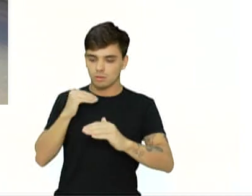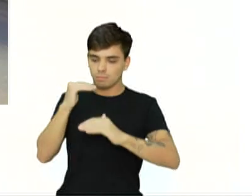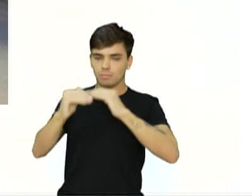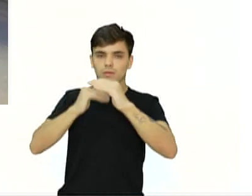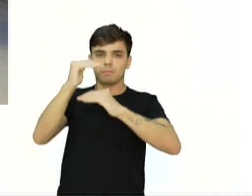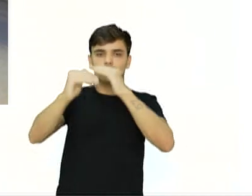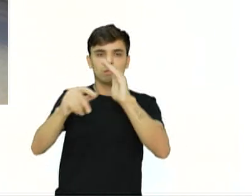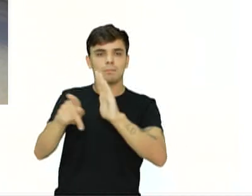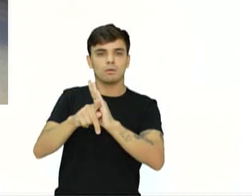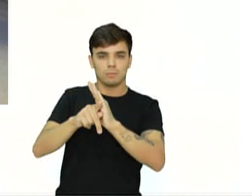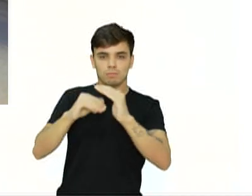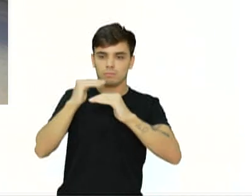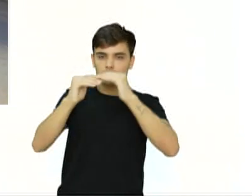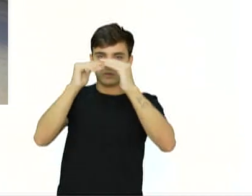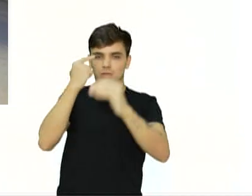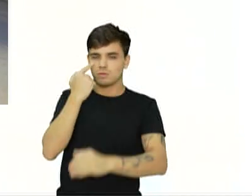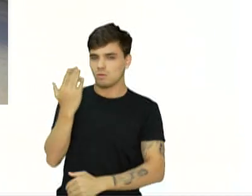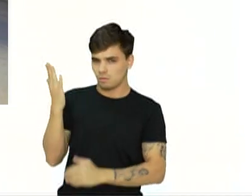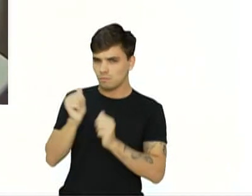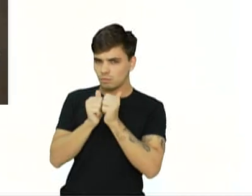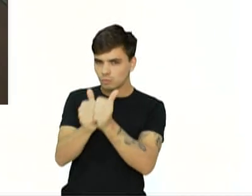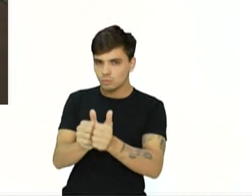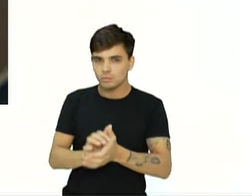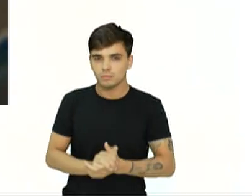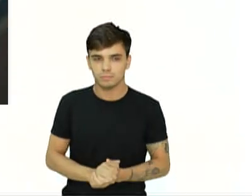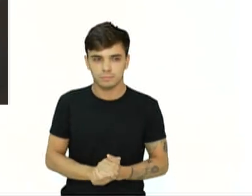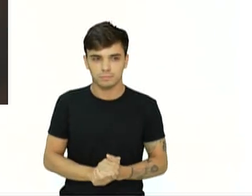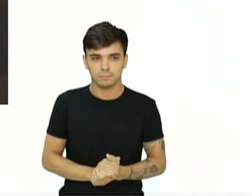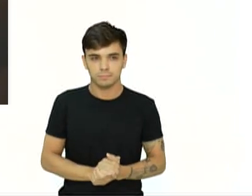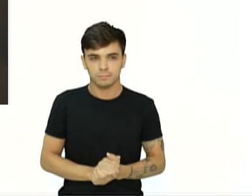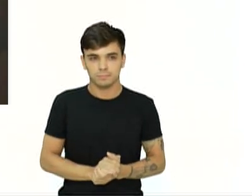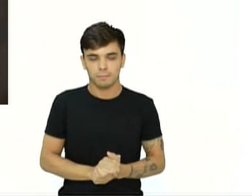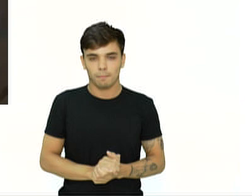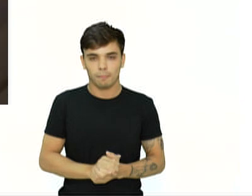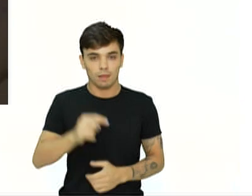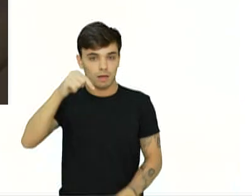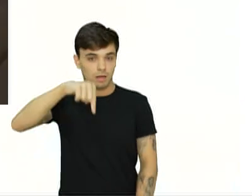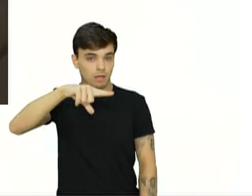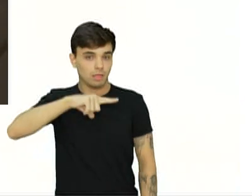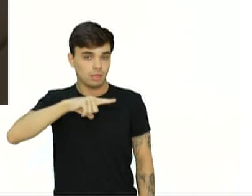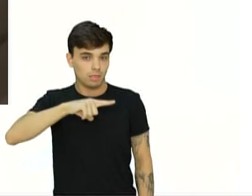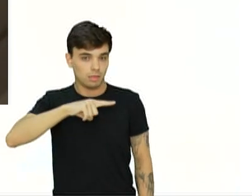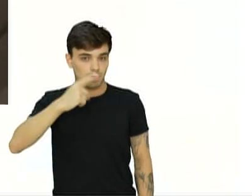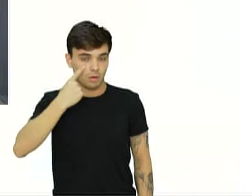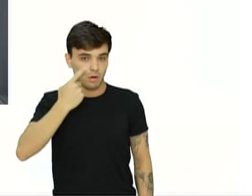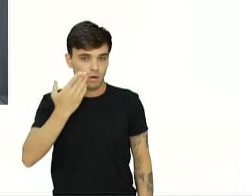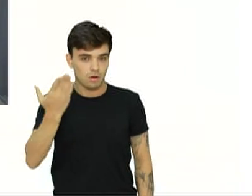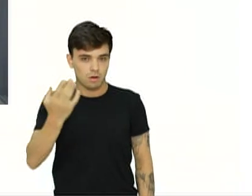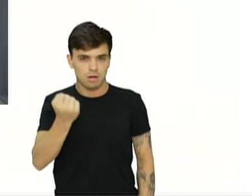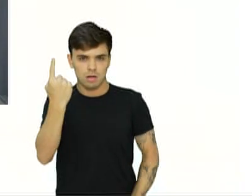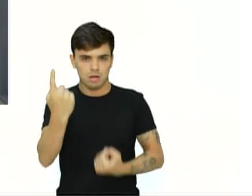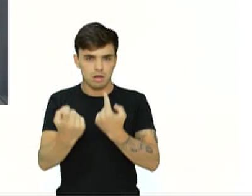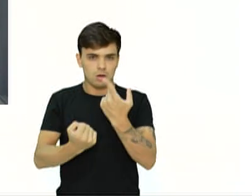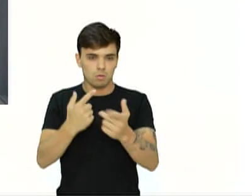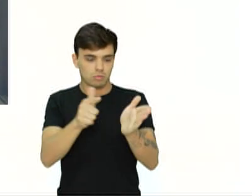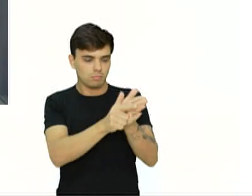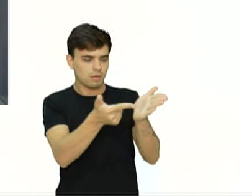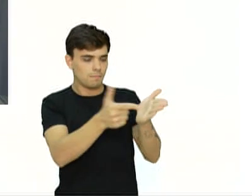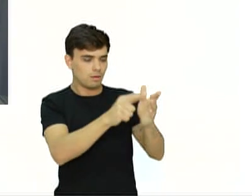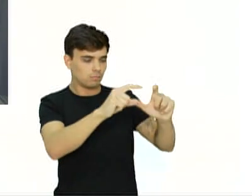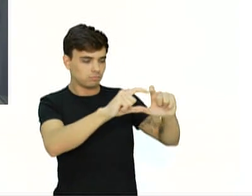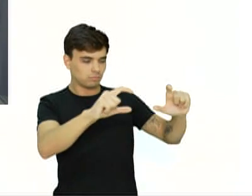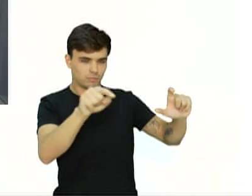evolução desse processo. Vamos comigo? Então, aqui nós temos primeiro algumas cédulas. Como